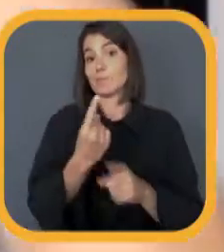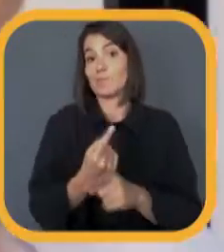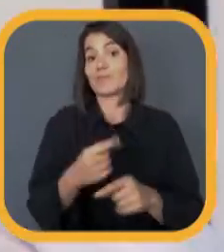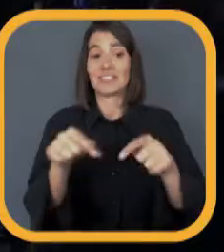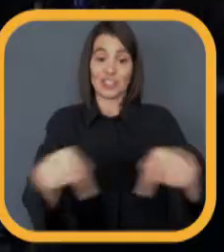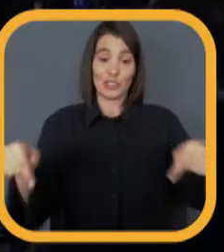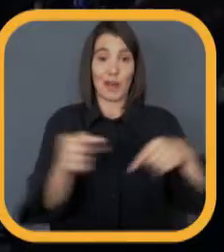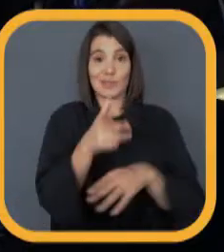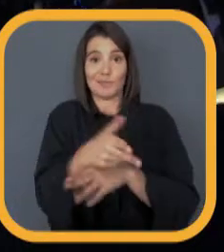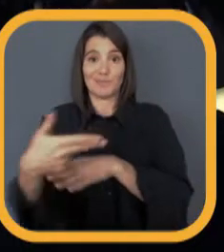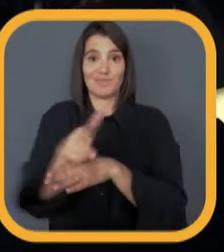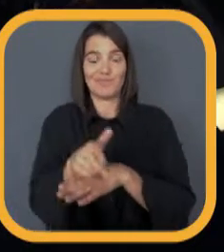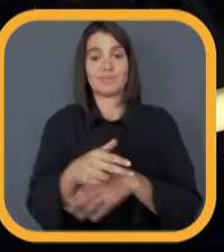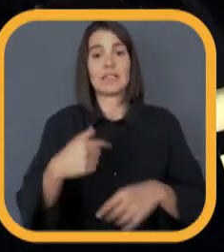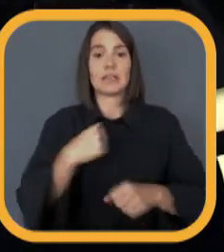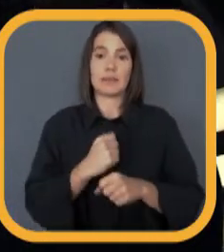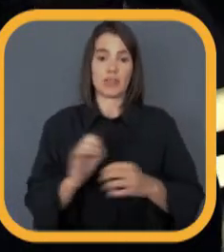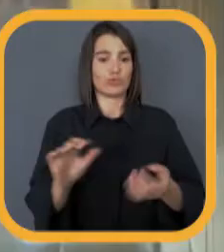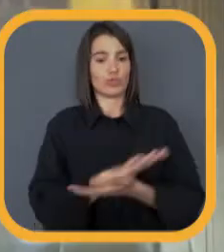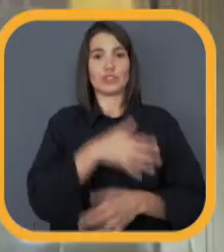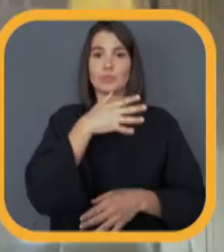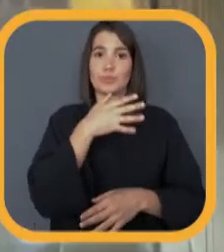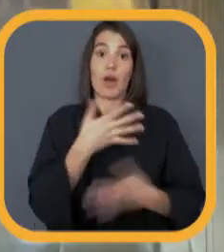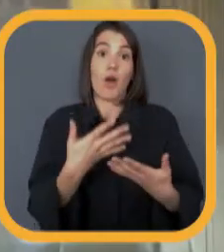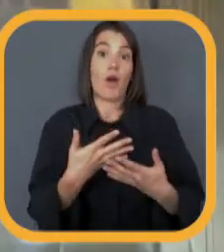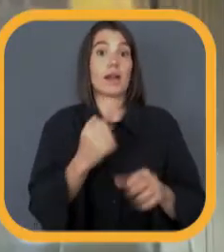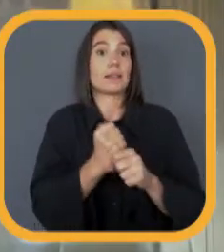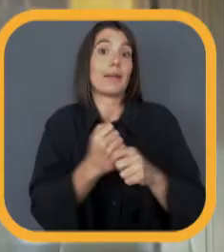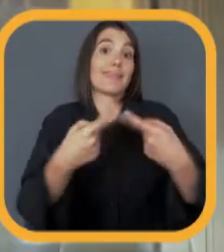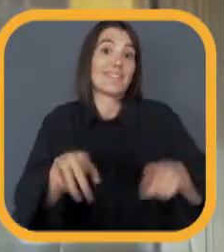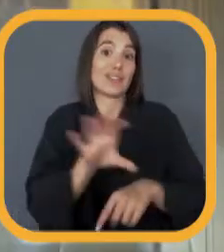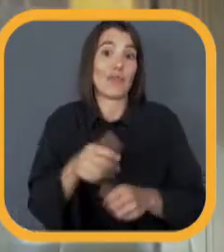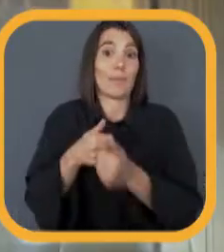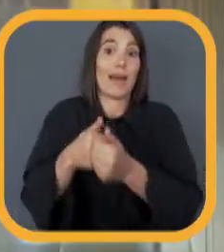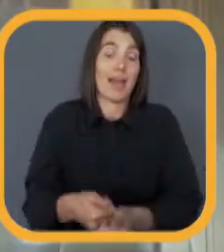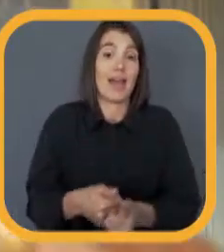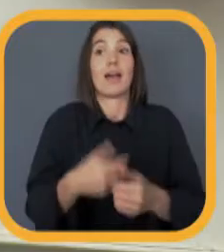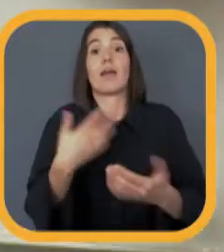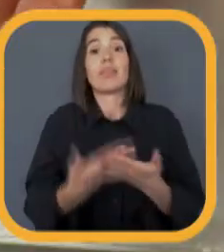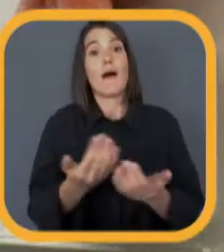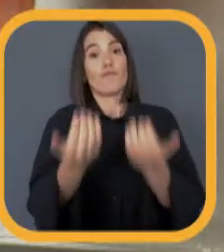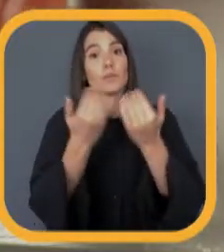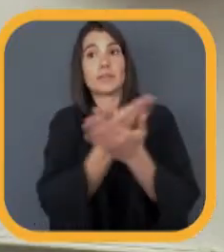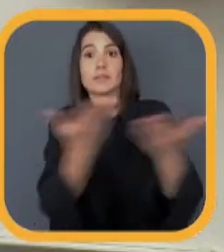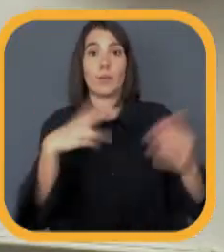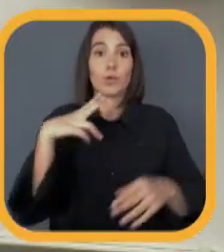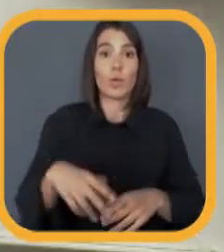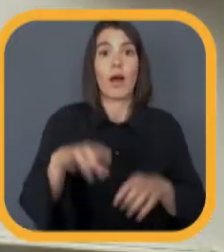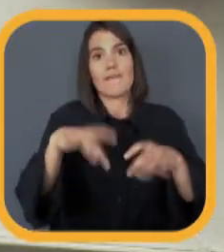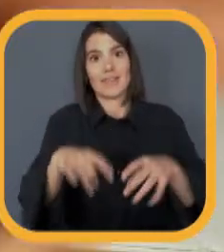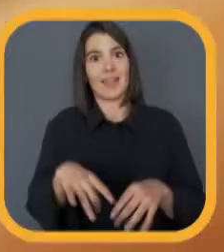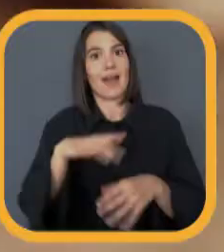são aplicadas em estúdio. Os jornalistas têm rotinas de trabalho diferentes para manter o país informado sem aumentar a propagação